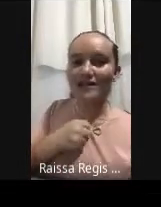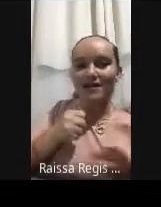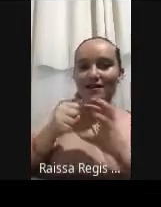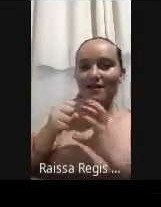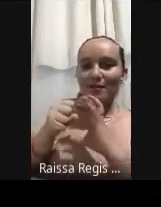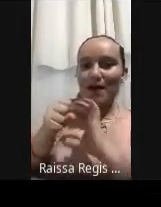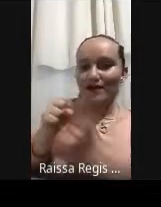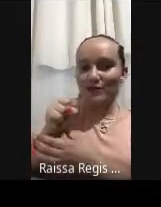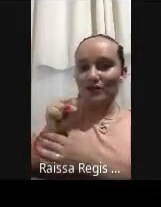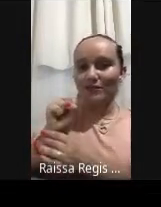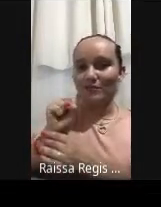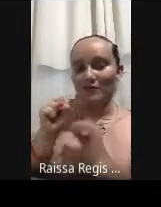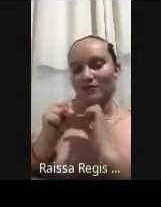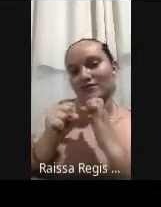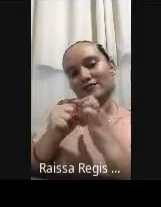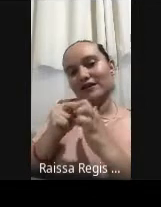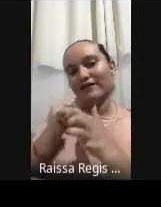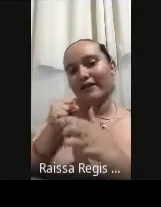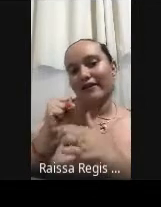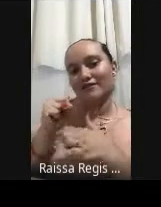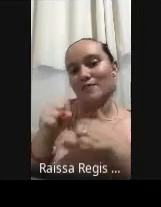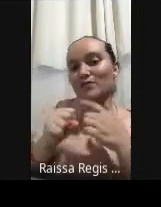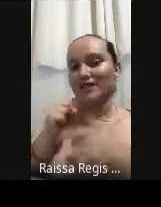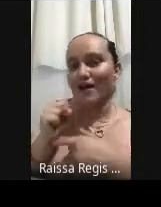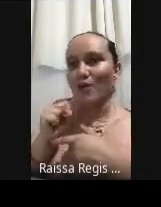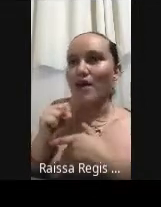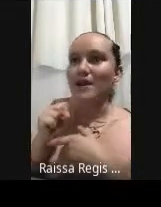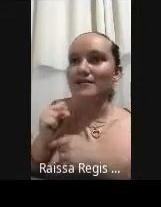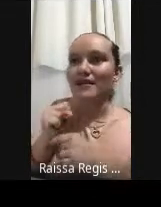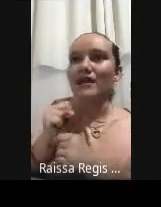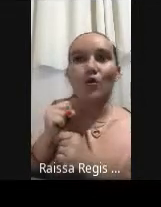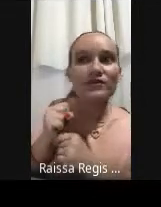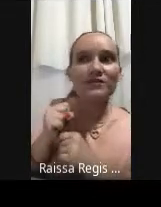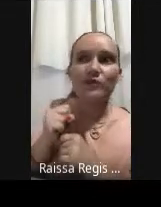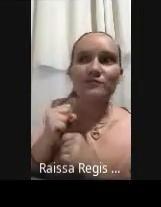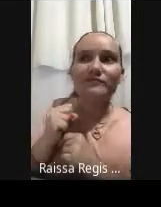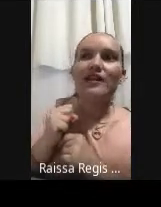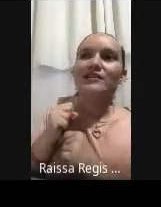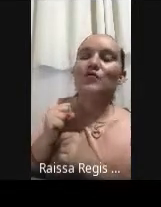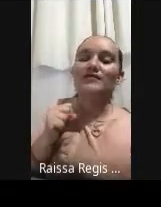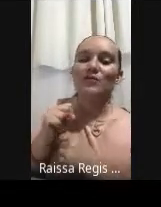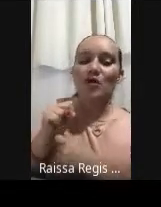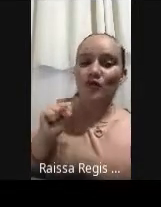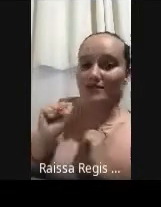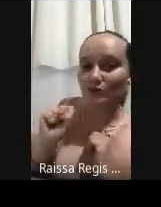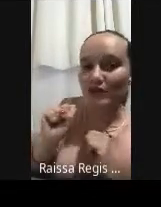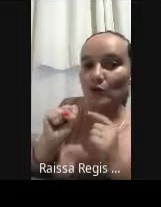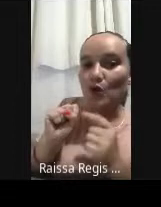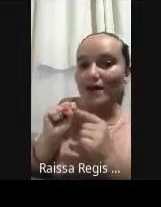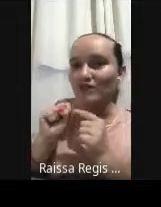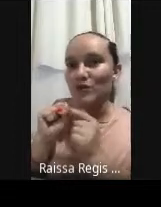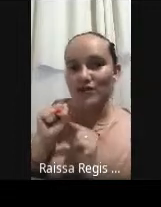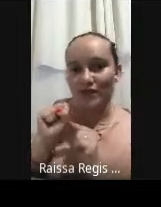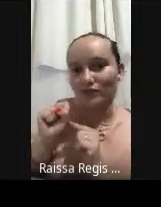cada parâmetro aqui do meu sinal representa algum símbolo. Então, vai ter uma configuração do dedo.